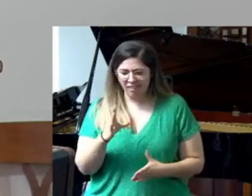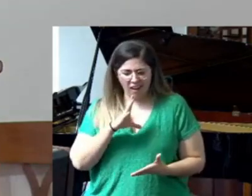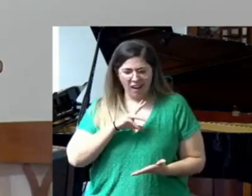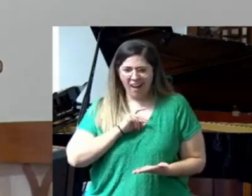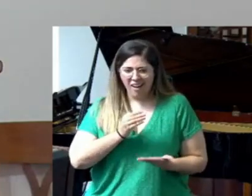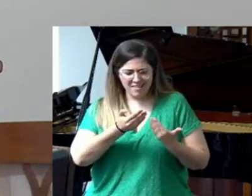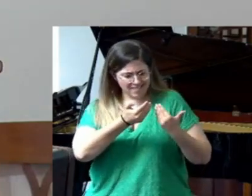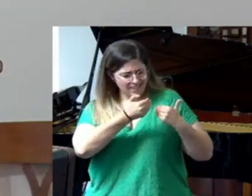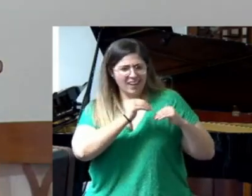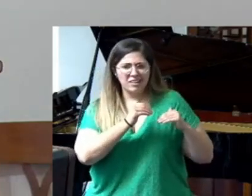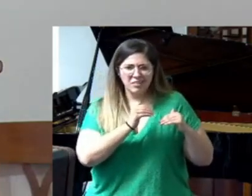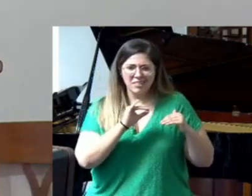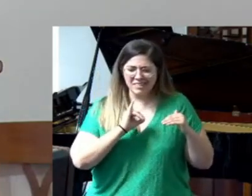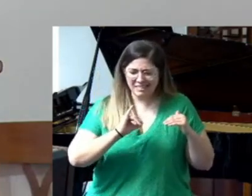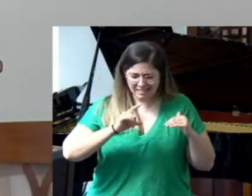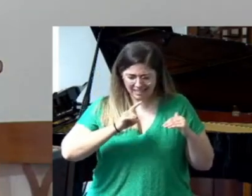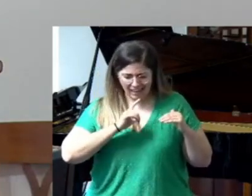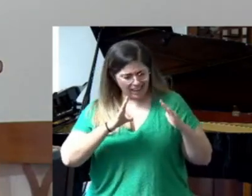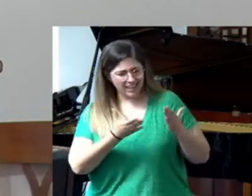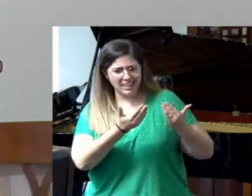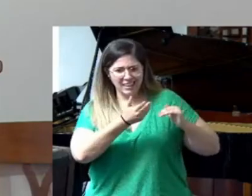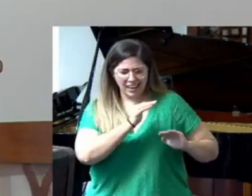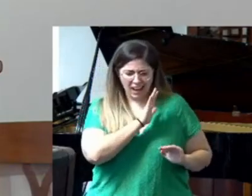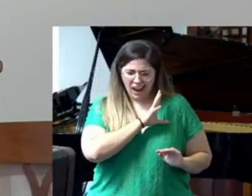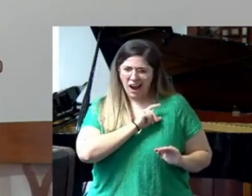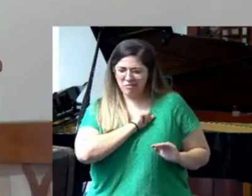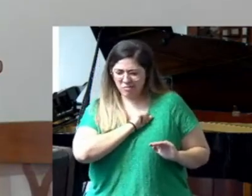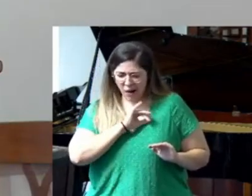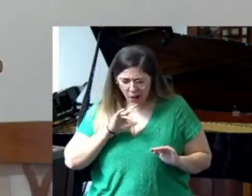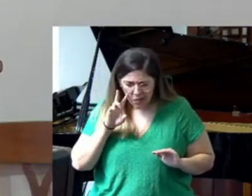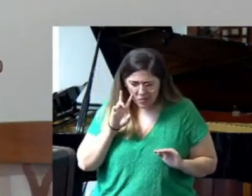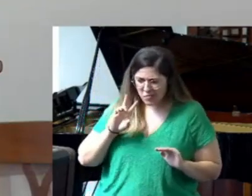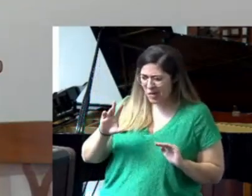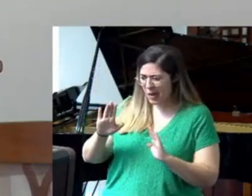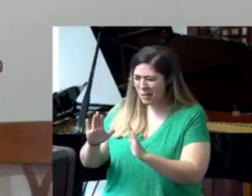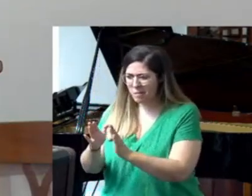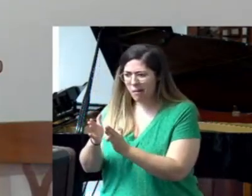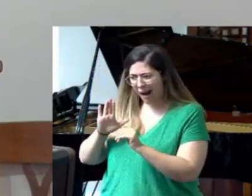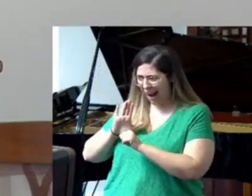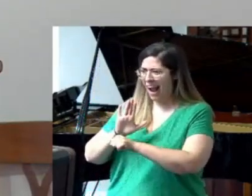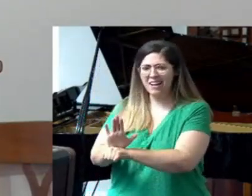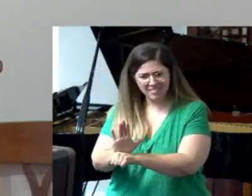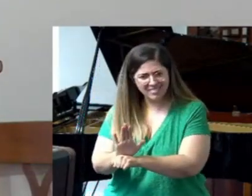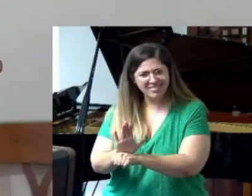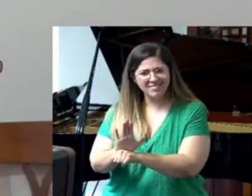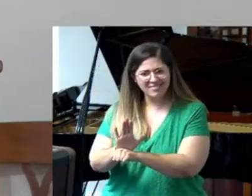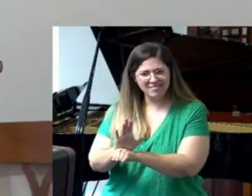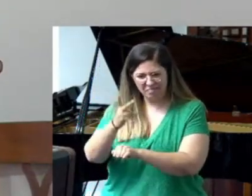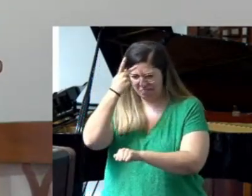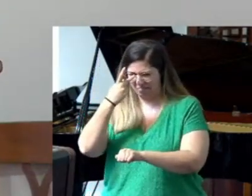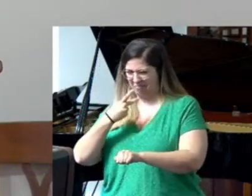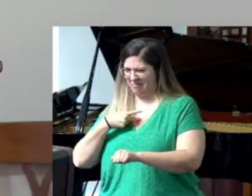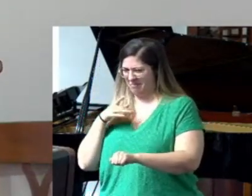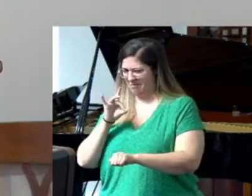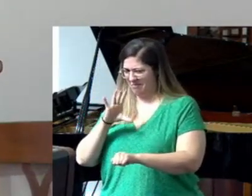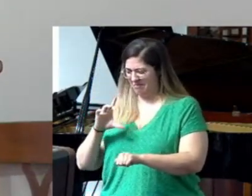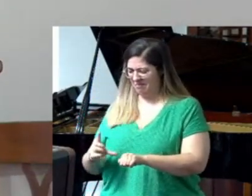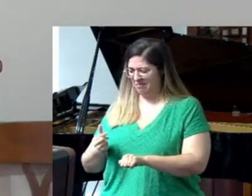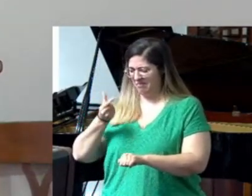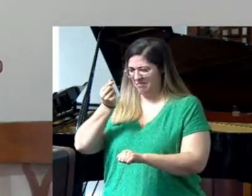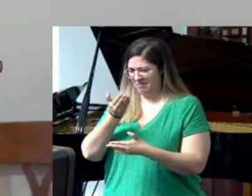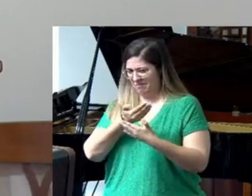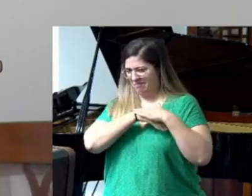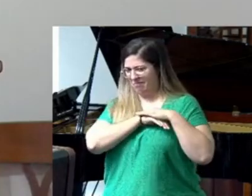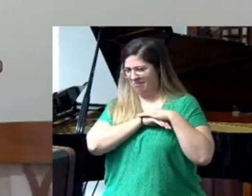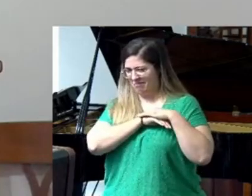Como pode permanecer nele o amor de Deus, Mas assim, aquele que tem recursos, mas todo o recurso que Deus deu é para ele, não parece que o amor de